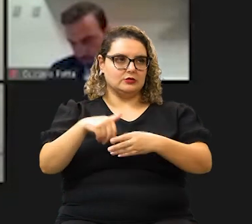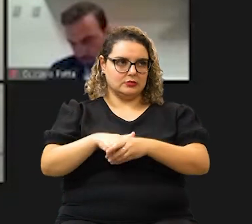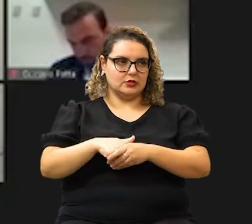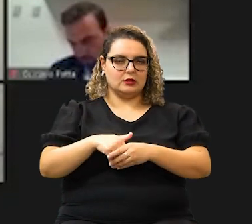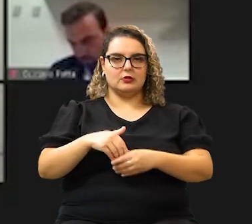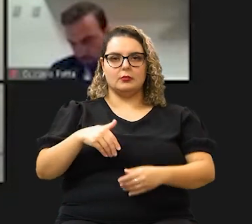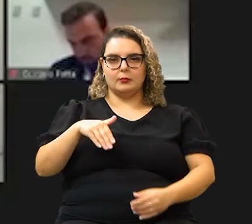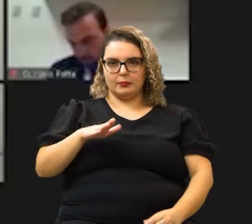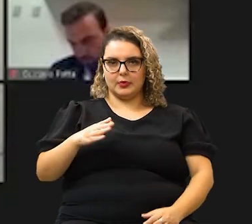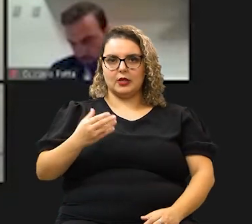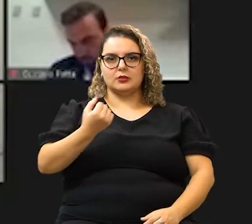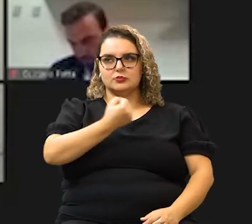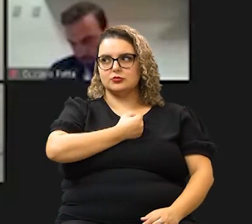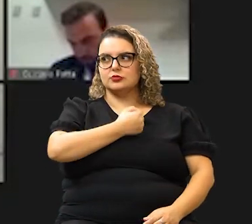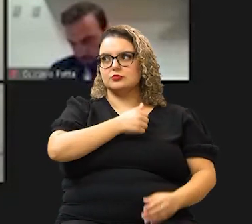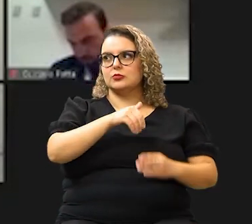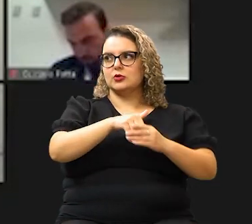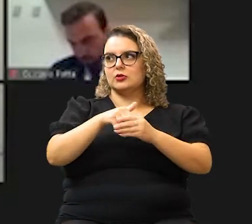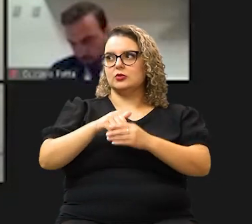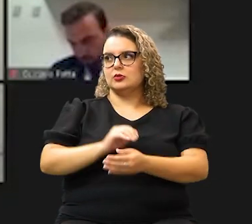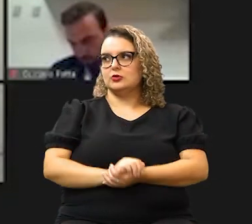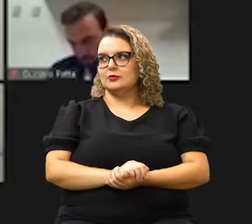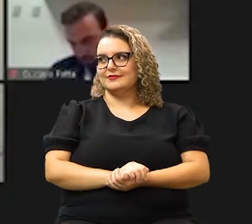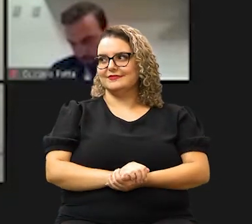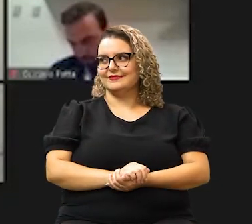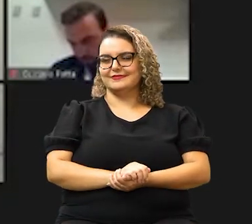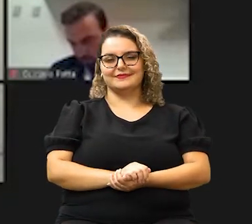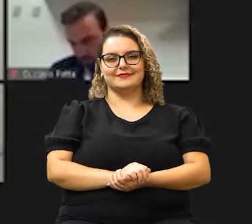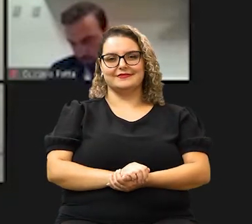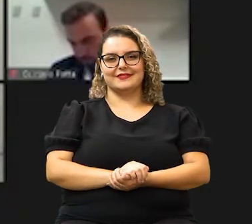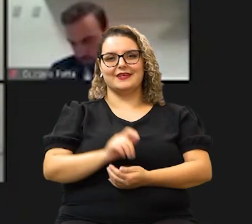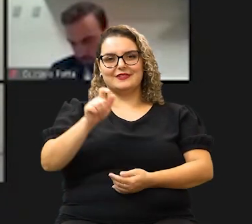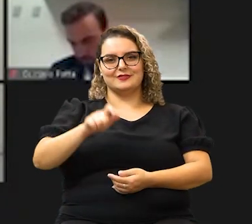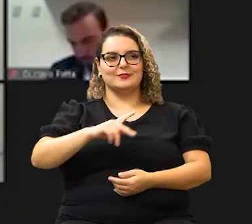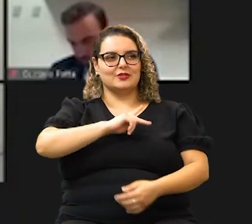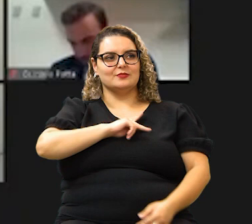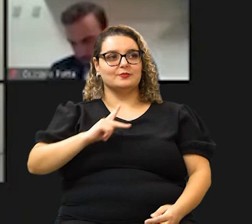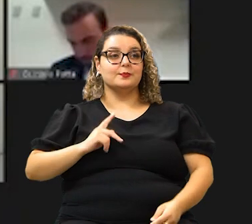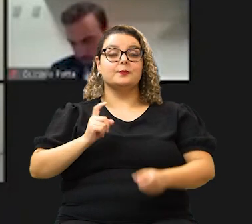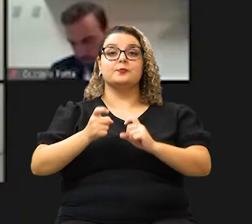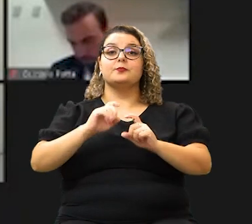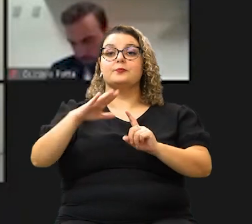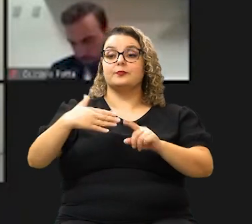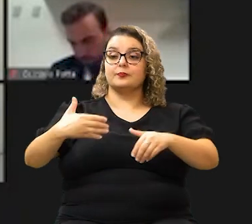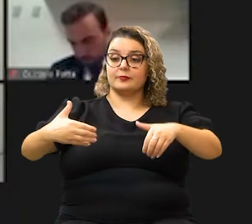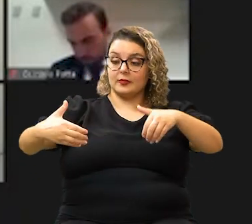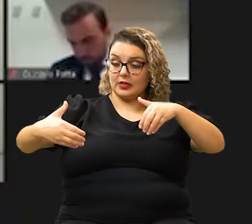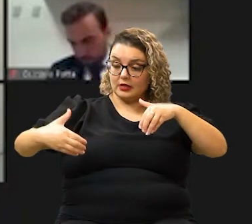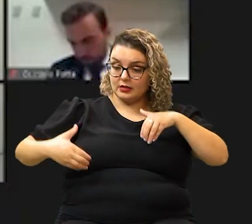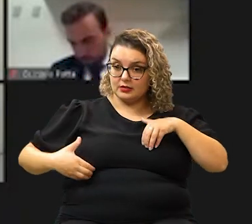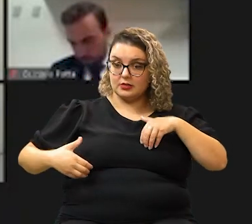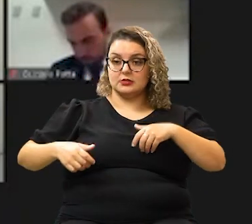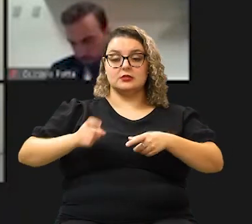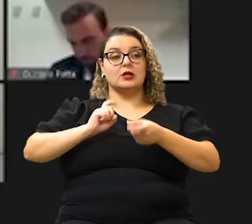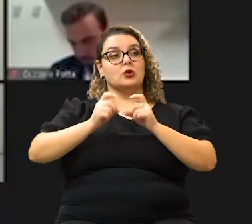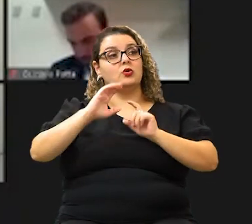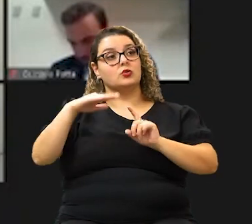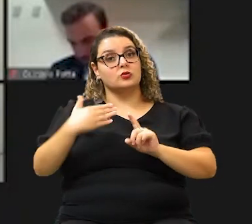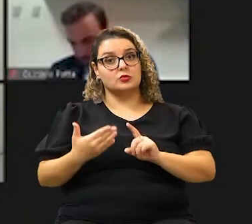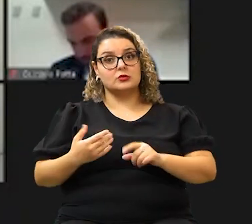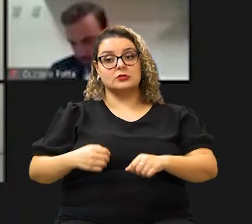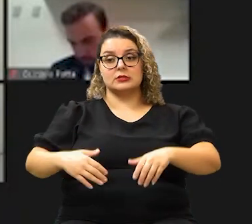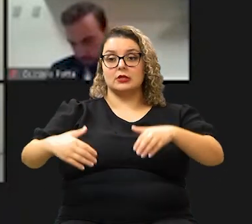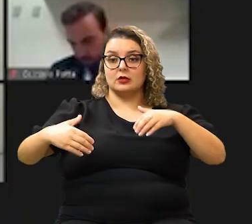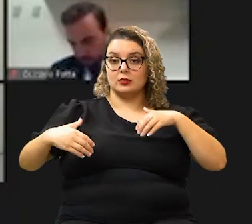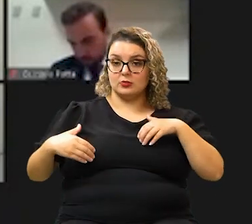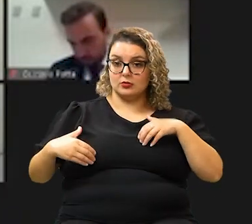preside essa sessão de posse, essa solenidade que dá posse tanto aos demais parlamentares quanto ao prefeito